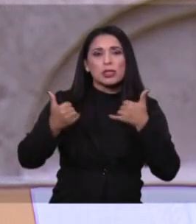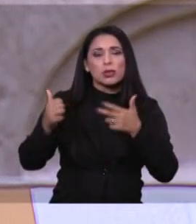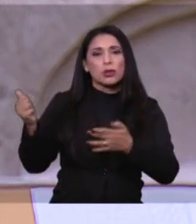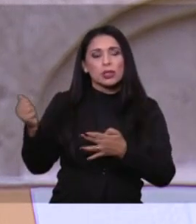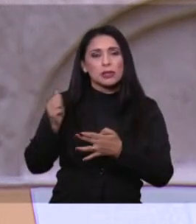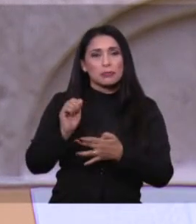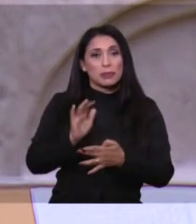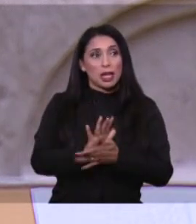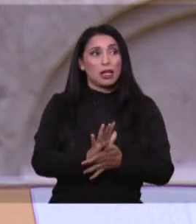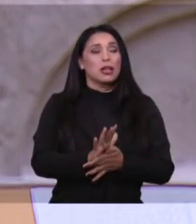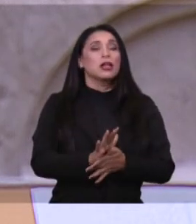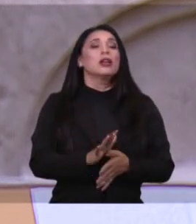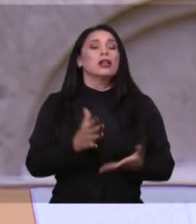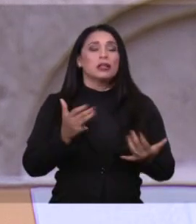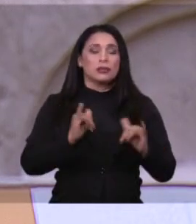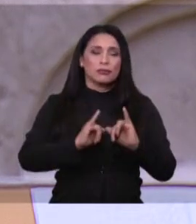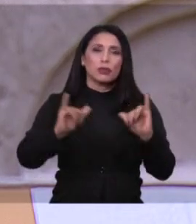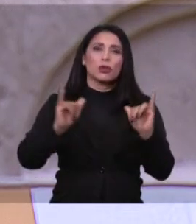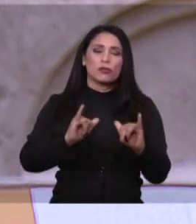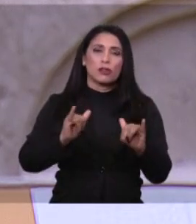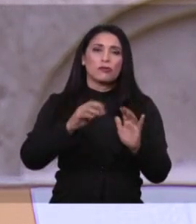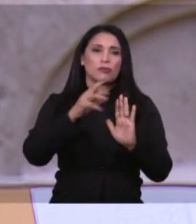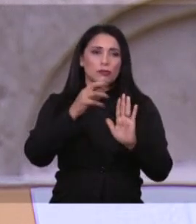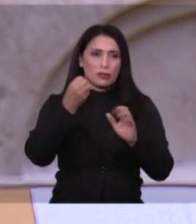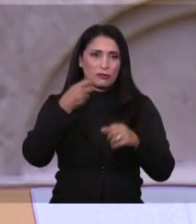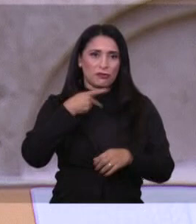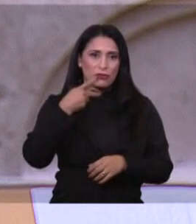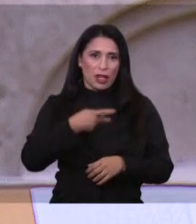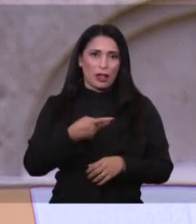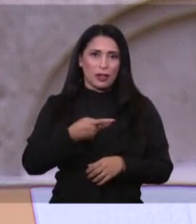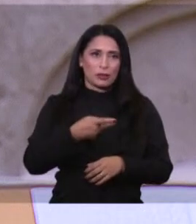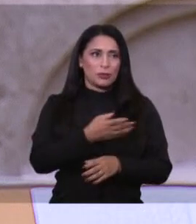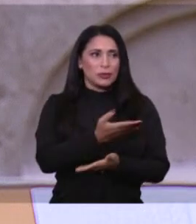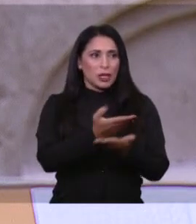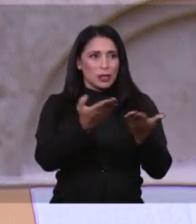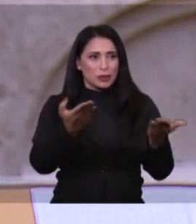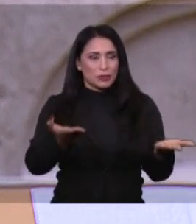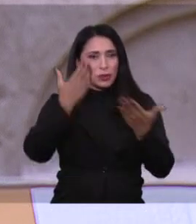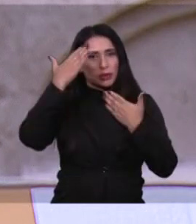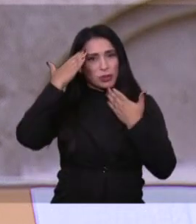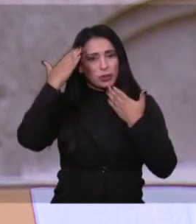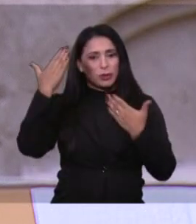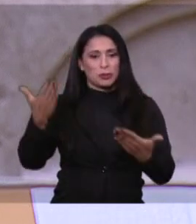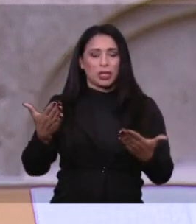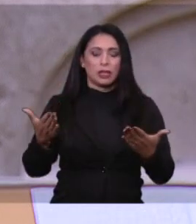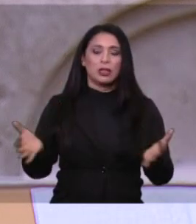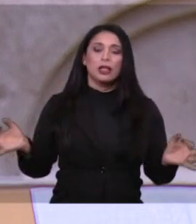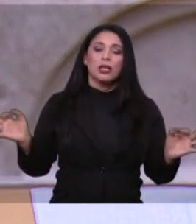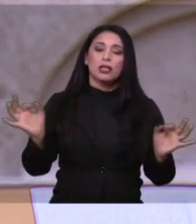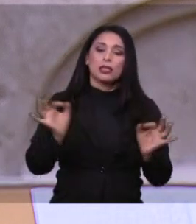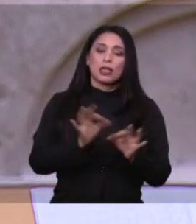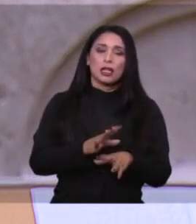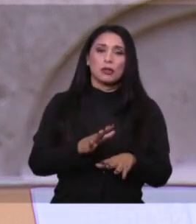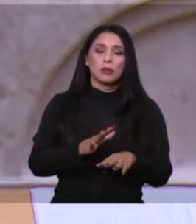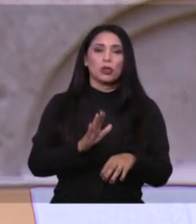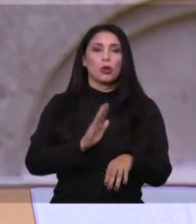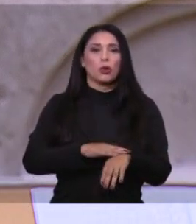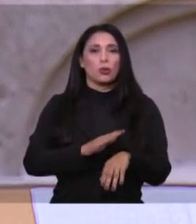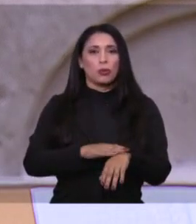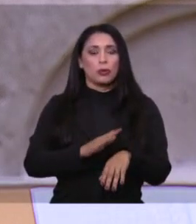no sofrimento que aqui foi relatado. Muito obrigado a todos. Está encerrada